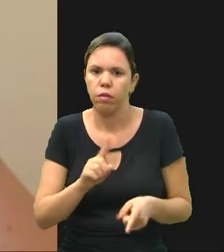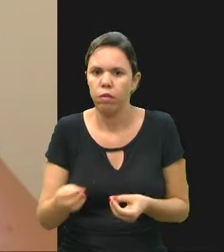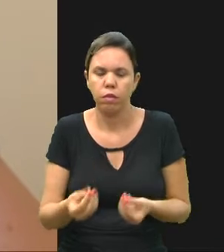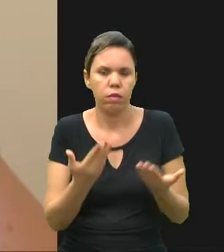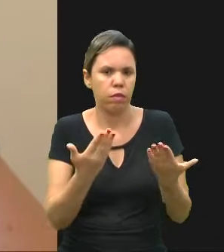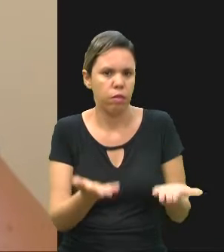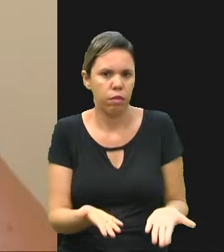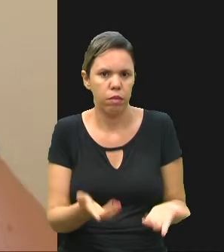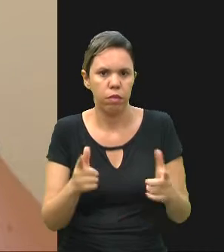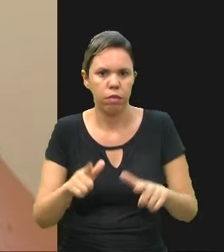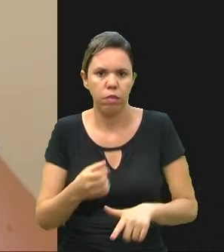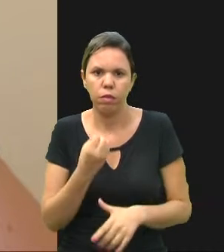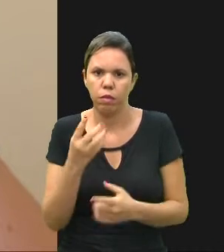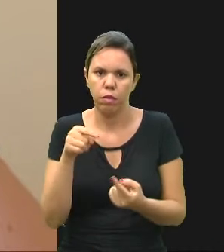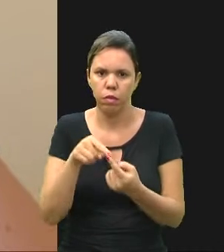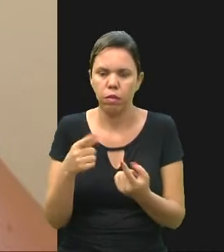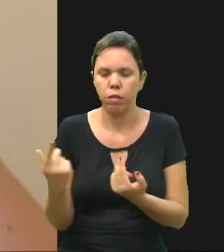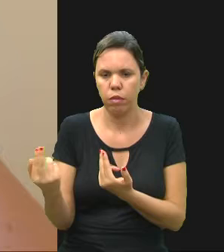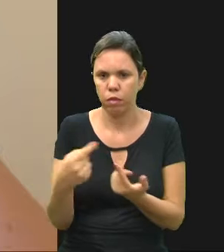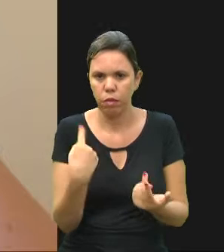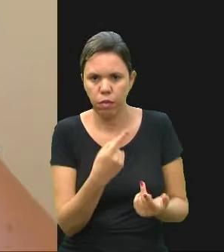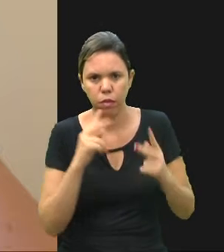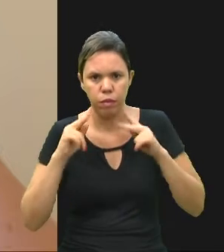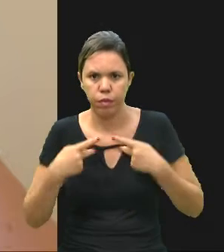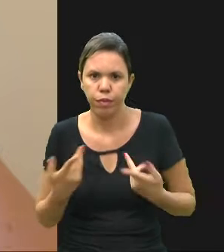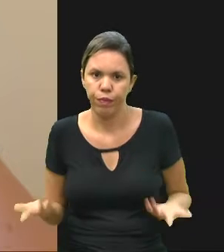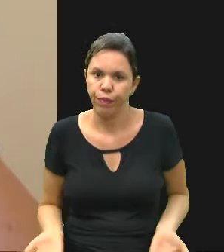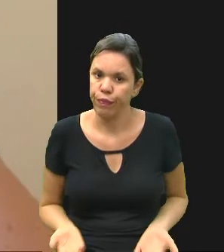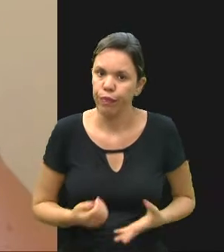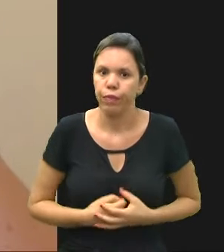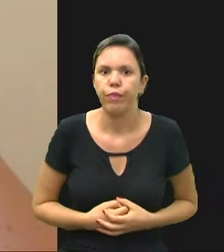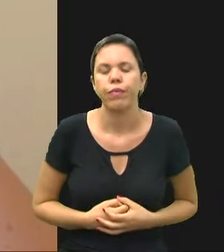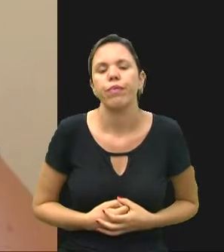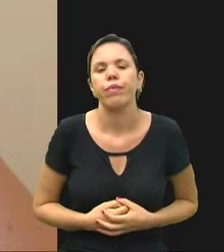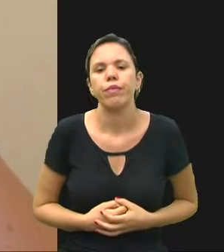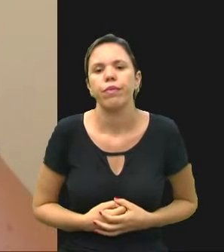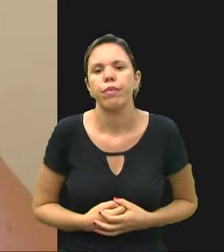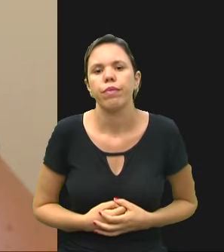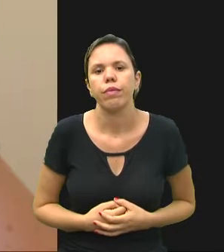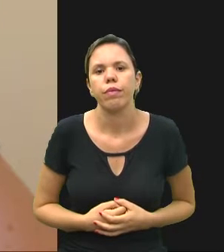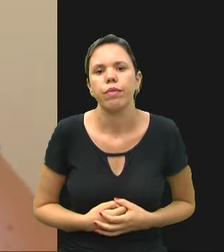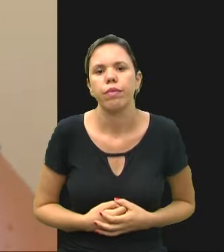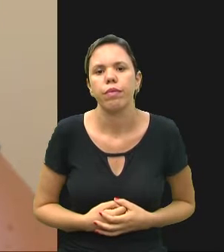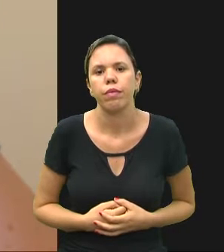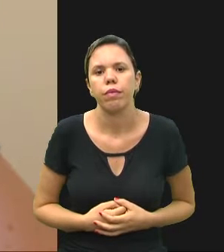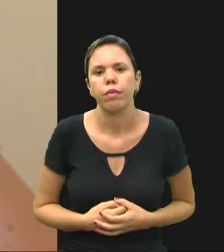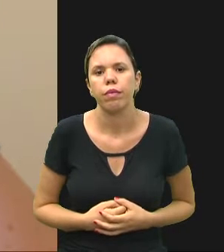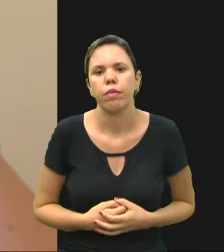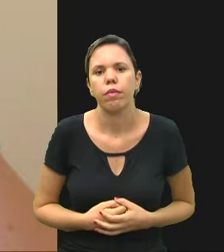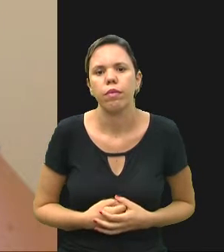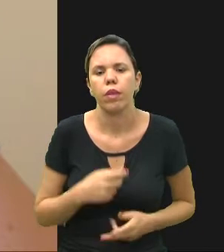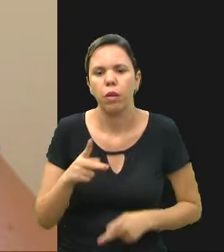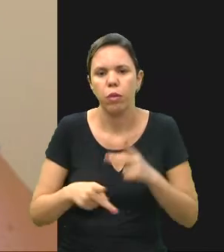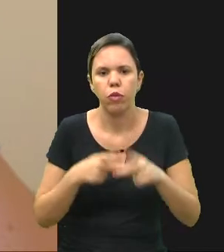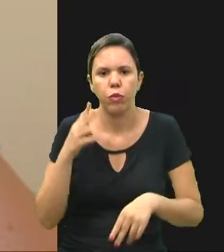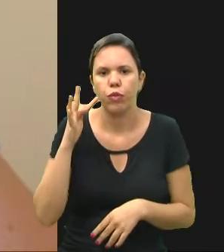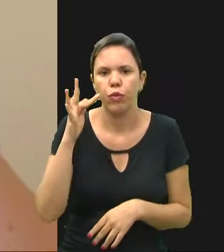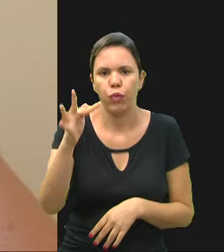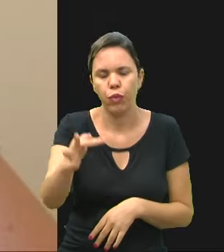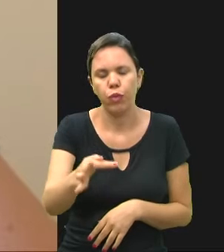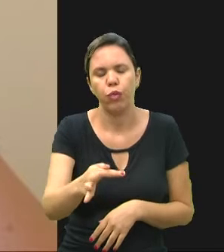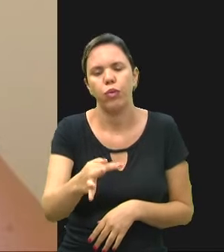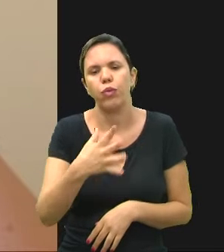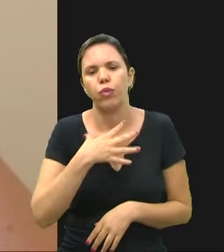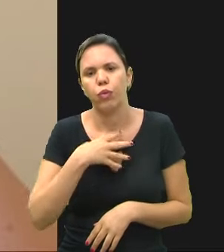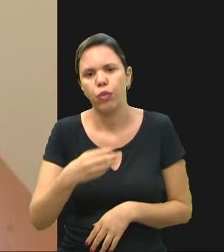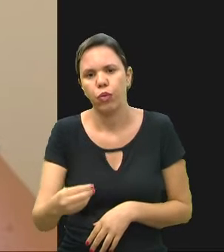nos levará a um bom destino como humanidade, né? Que não só para as gerações vindouras,